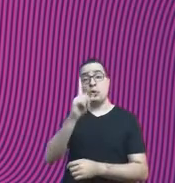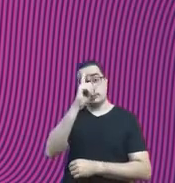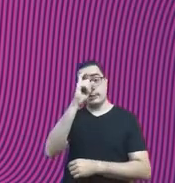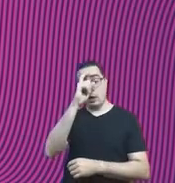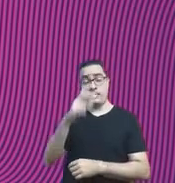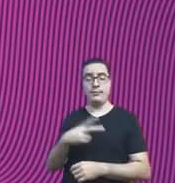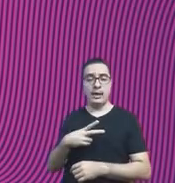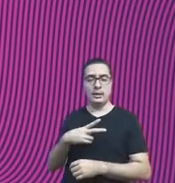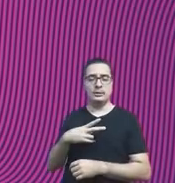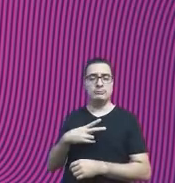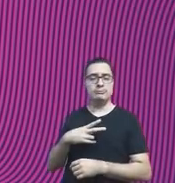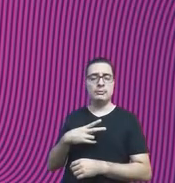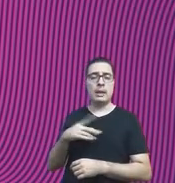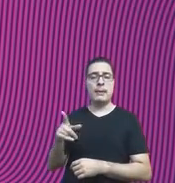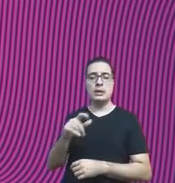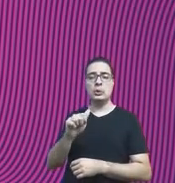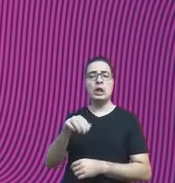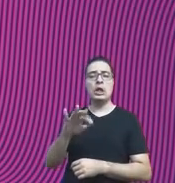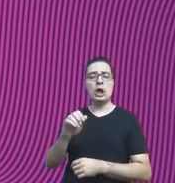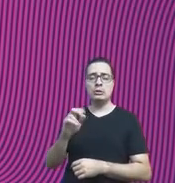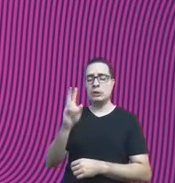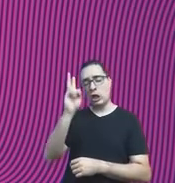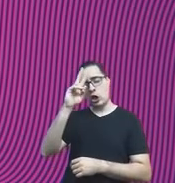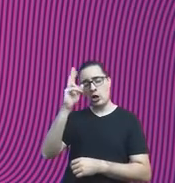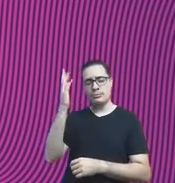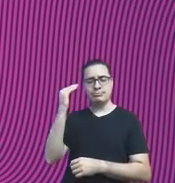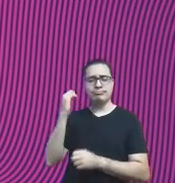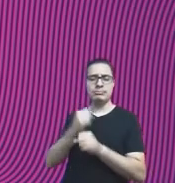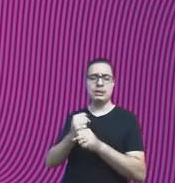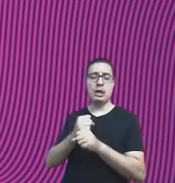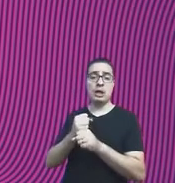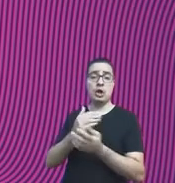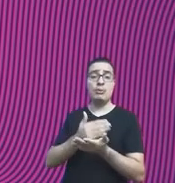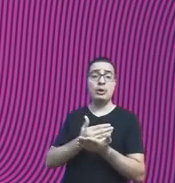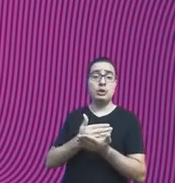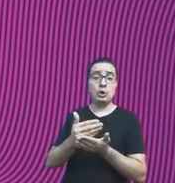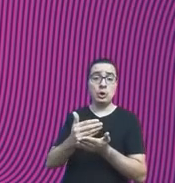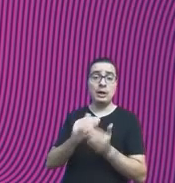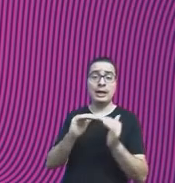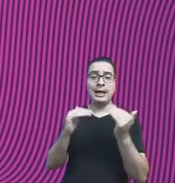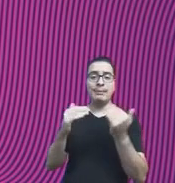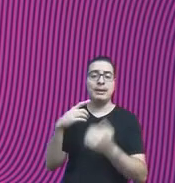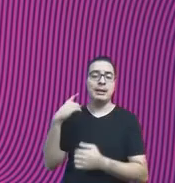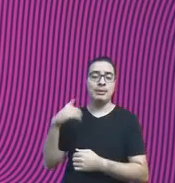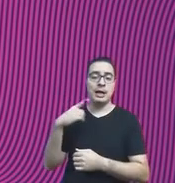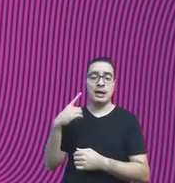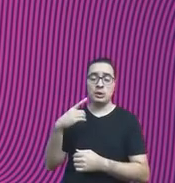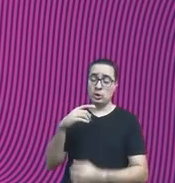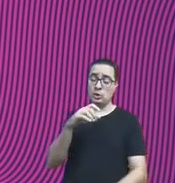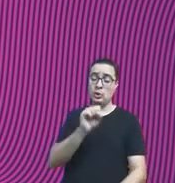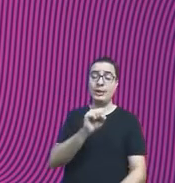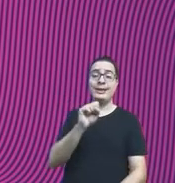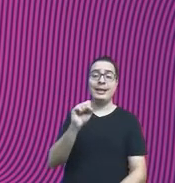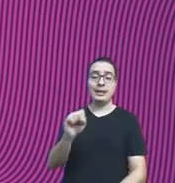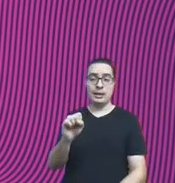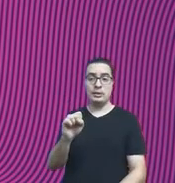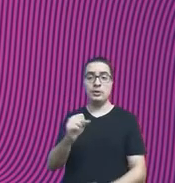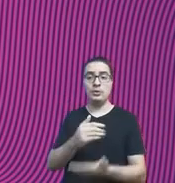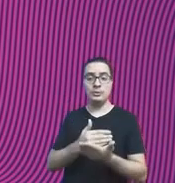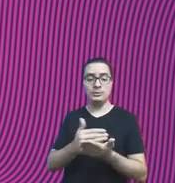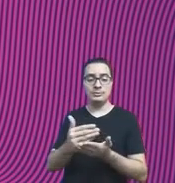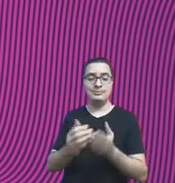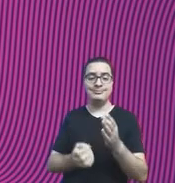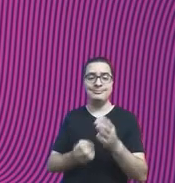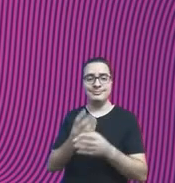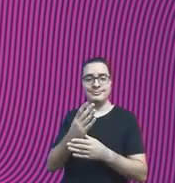histórico incrível, que começou lá na Câmara dos Deputados, onde em 88 ele participou da nossa Constituinte, né? E o